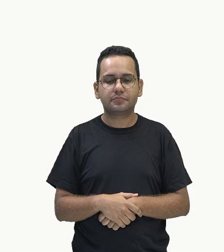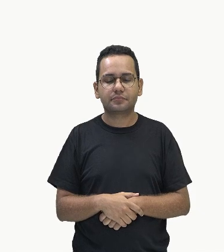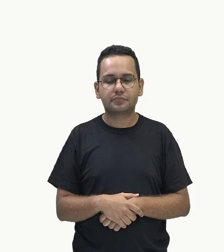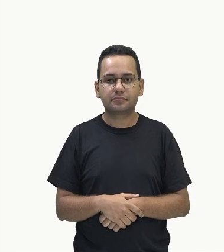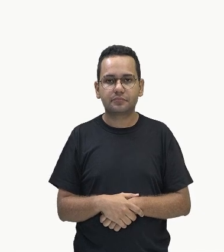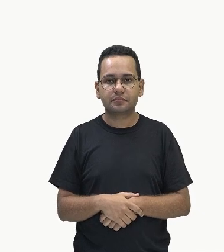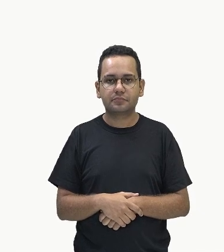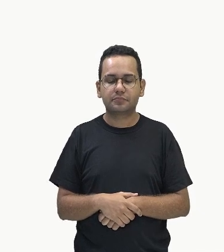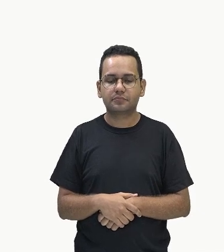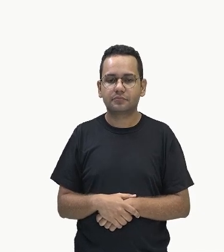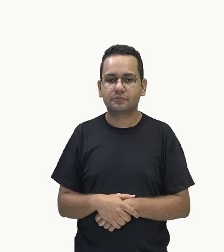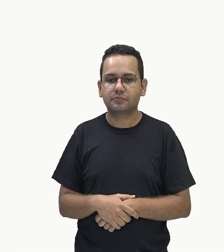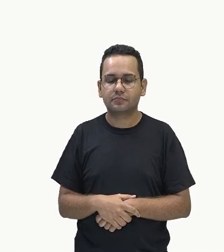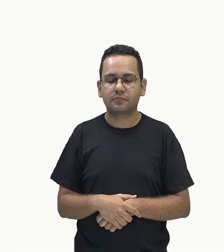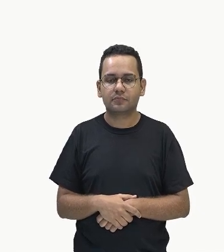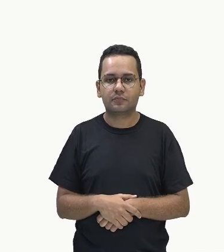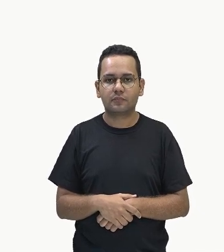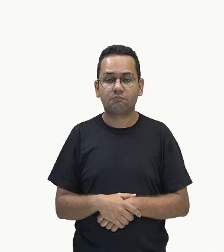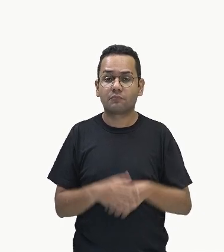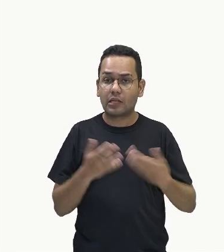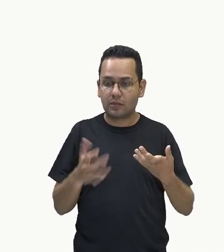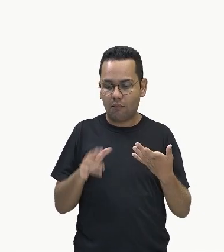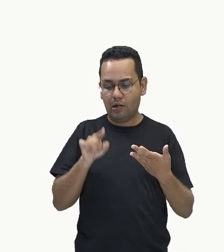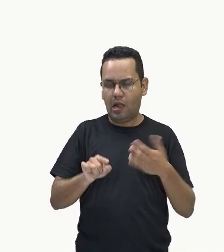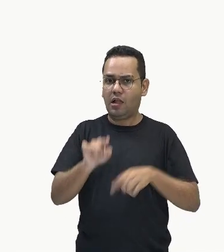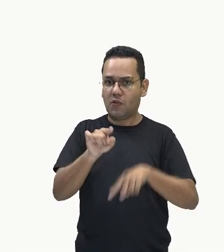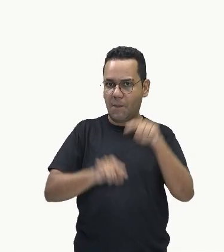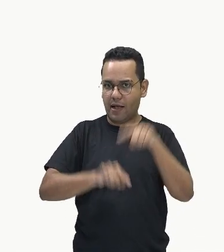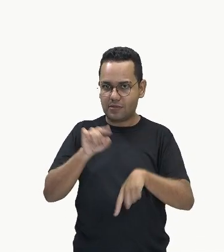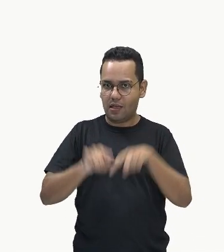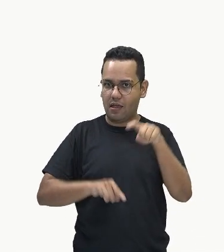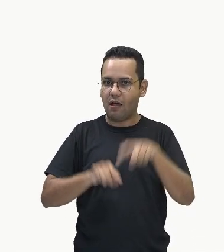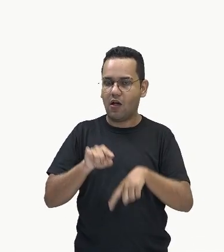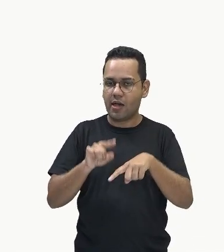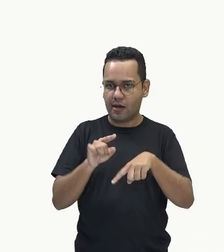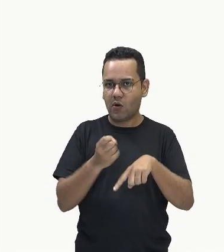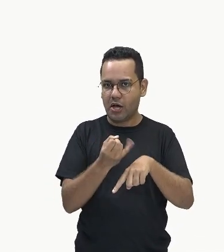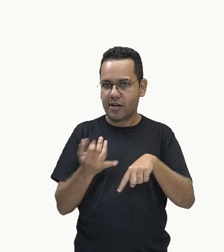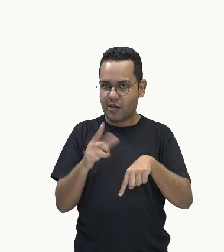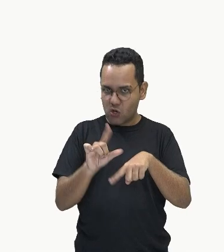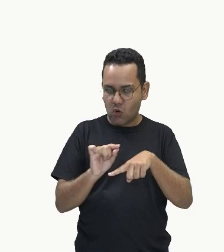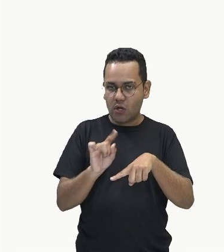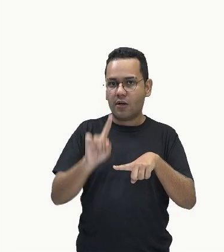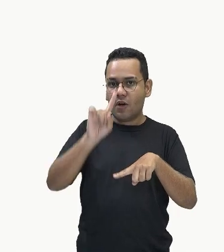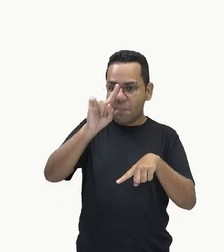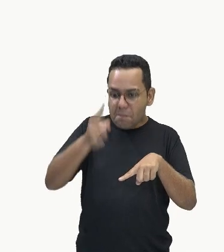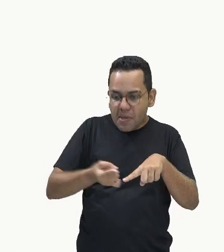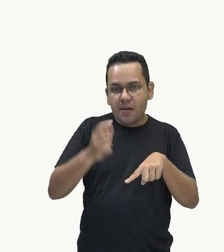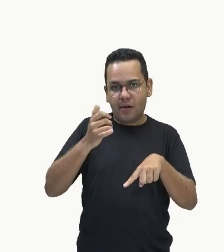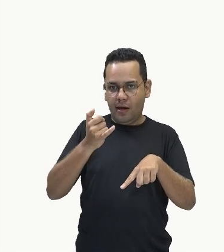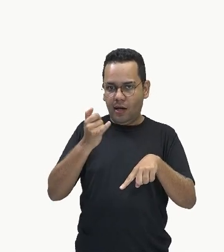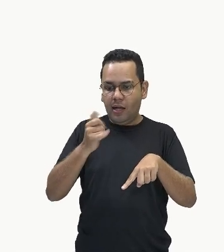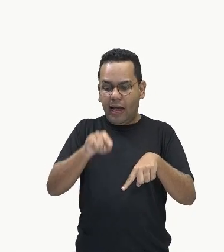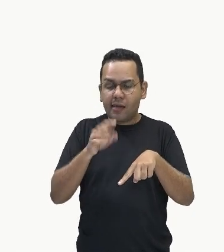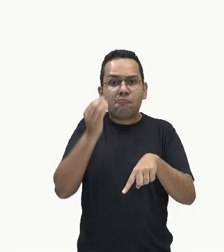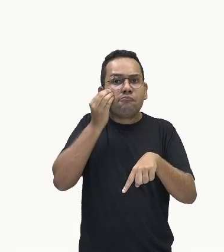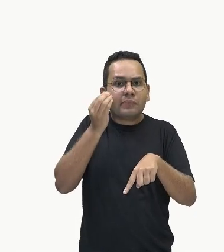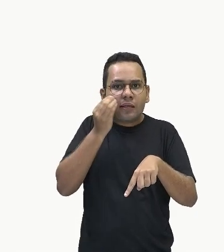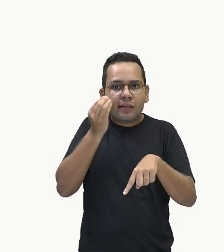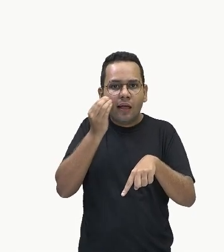Ok? Aí, dessas 1000 canetas, eu irei testar. Tá bom? Vamos dizer que dessas 1000